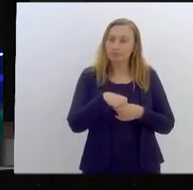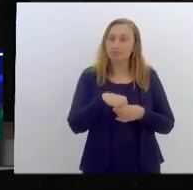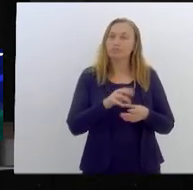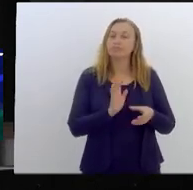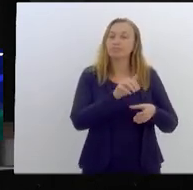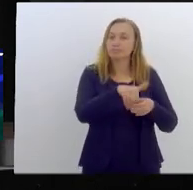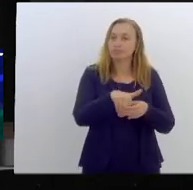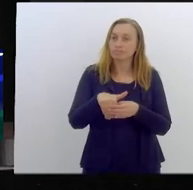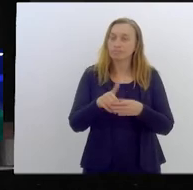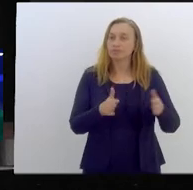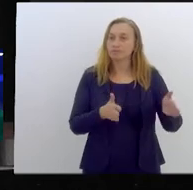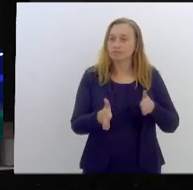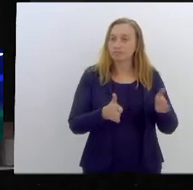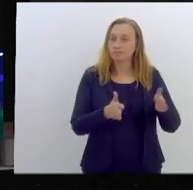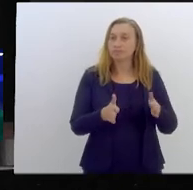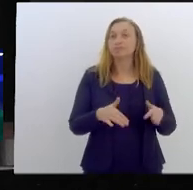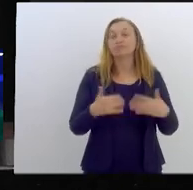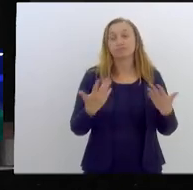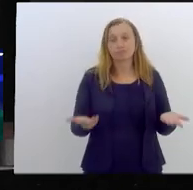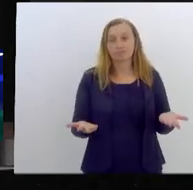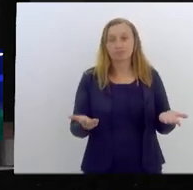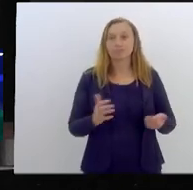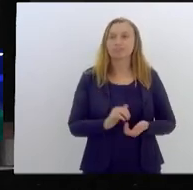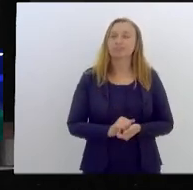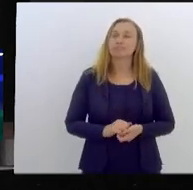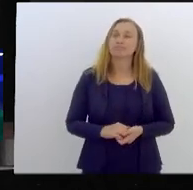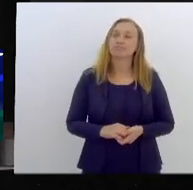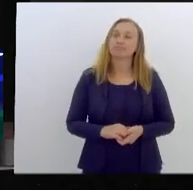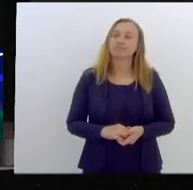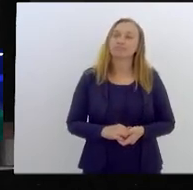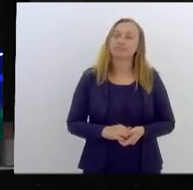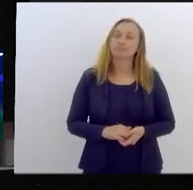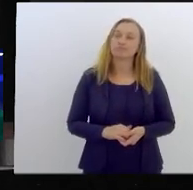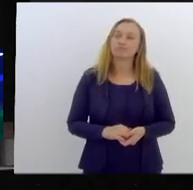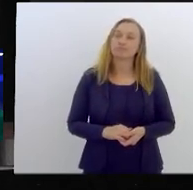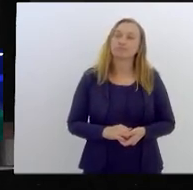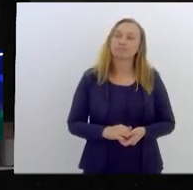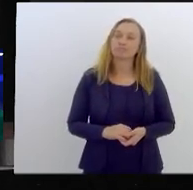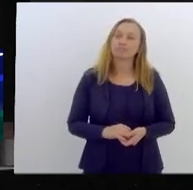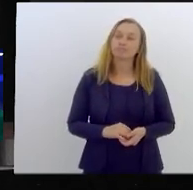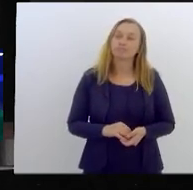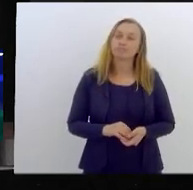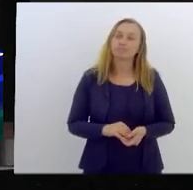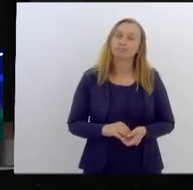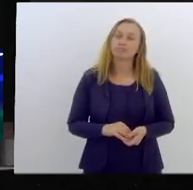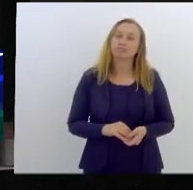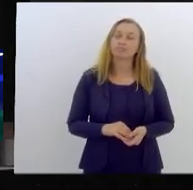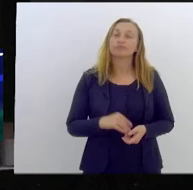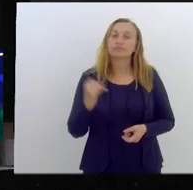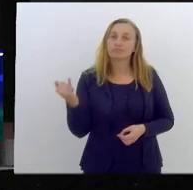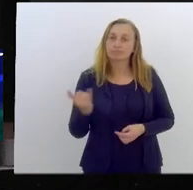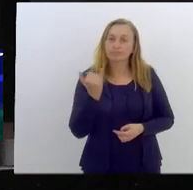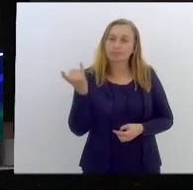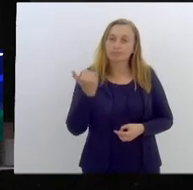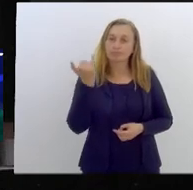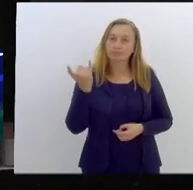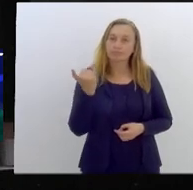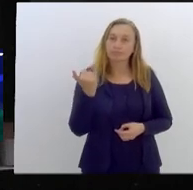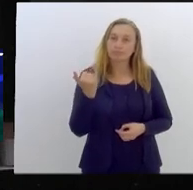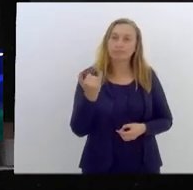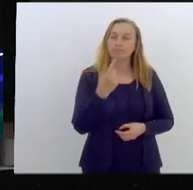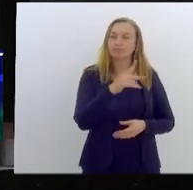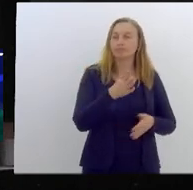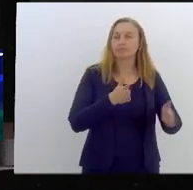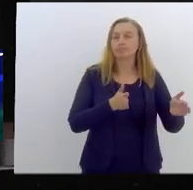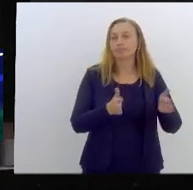campanha eleitoral. Tanto assim que trataram, não é, de dar a devida importância em suas